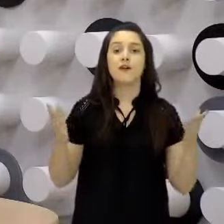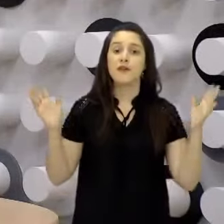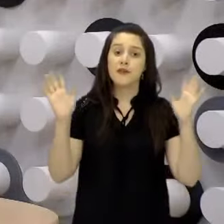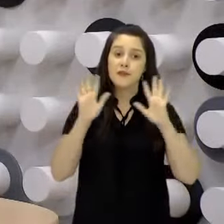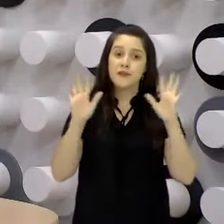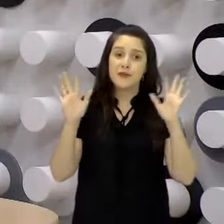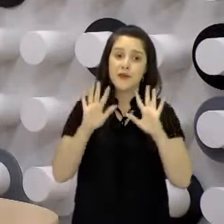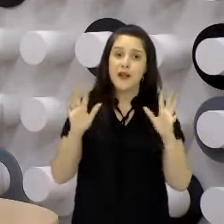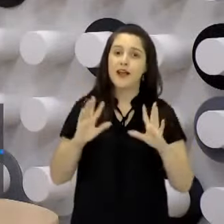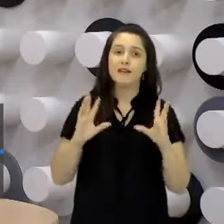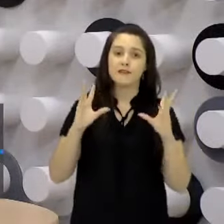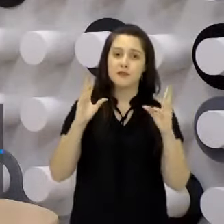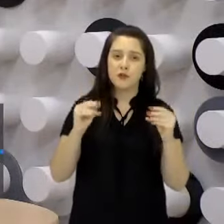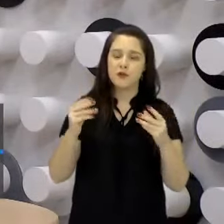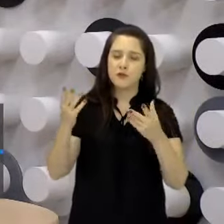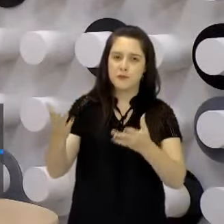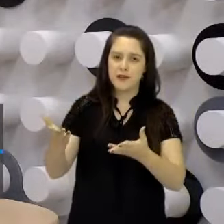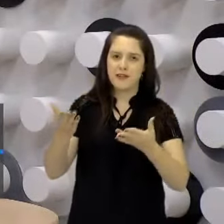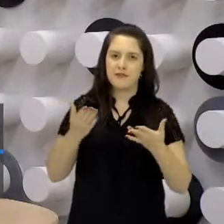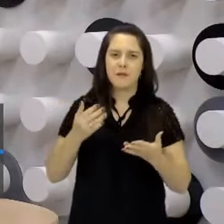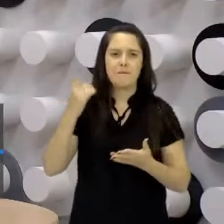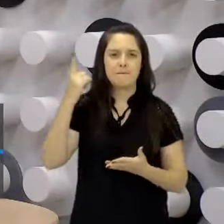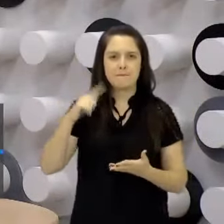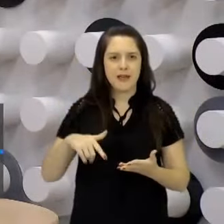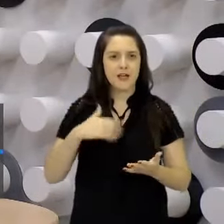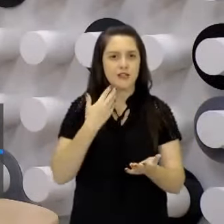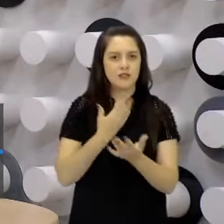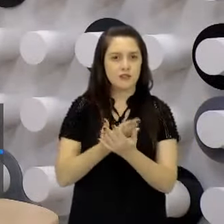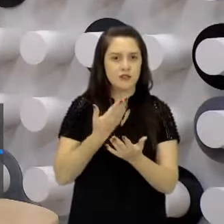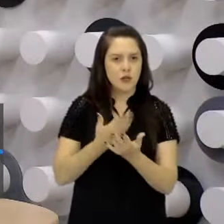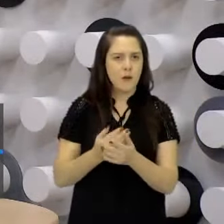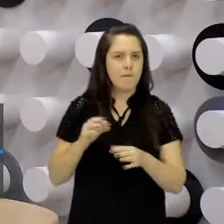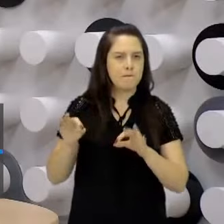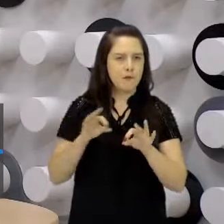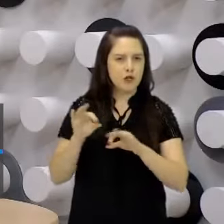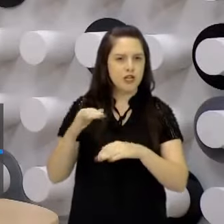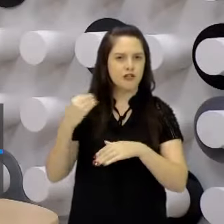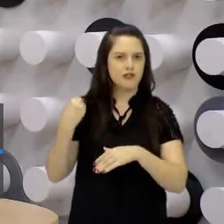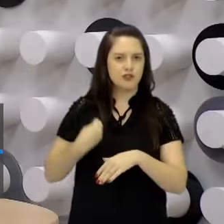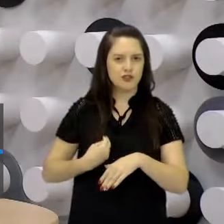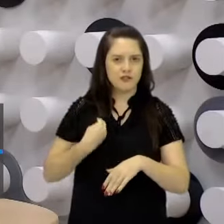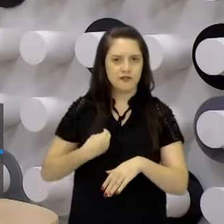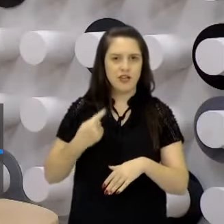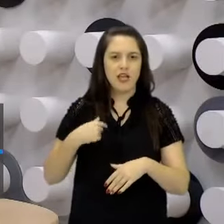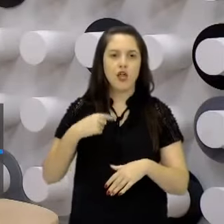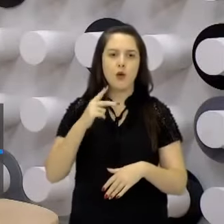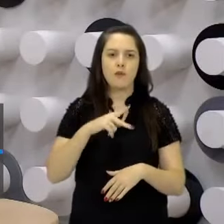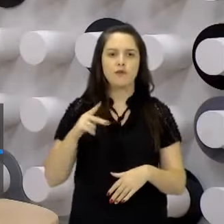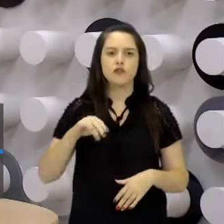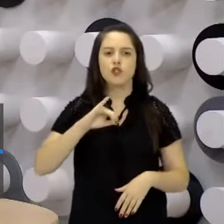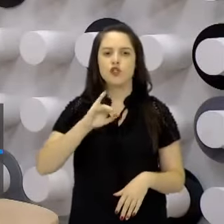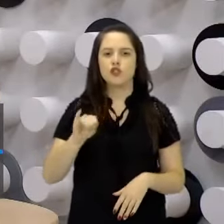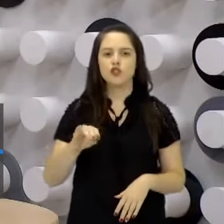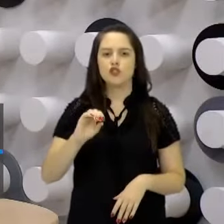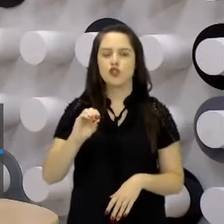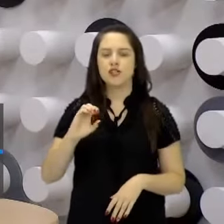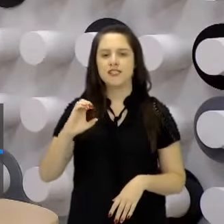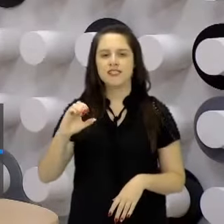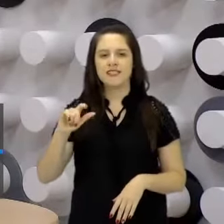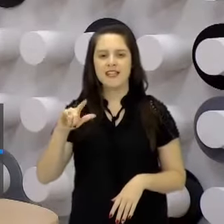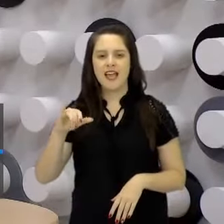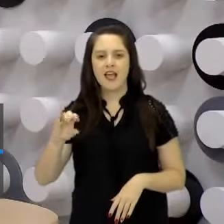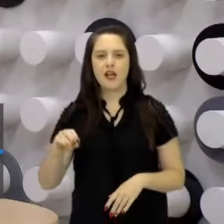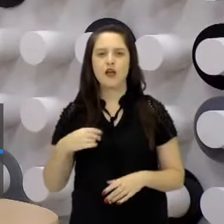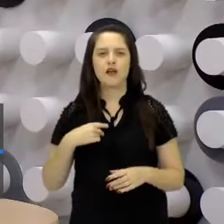Olá, turma, sejam todos bem-vindos a mais uma aula de projeto de vida. Eu sou o professor Juscelio e estarei hoje